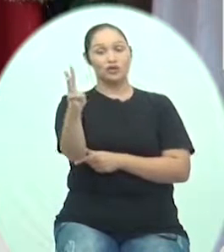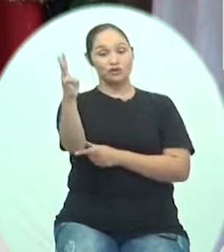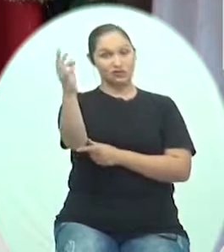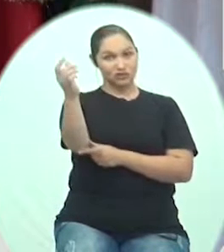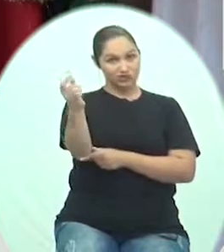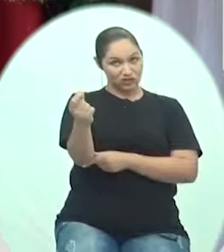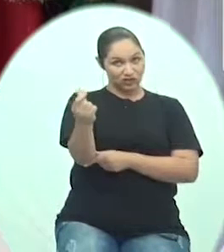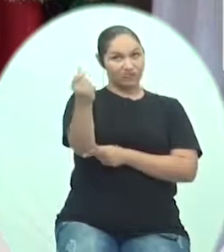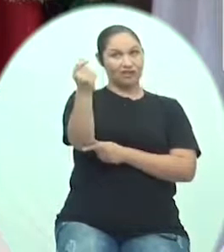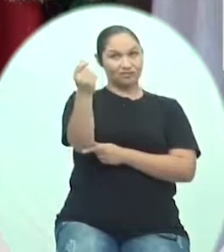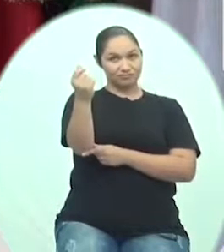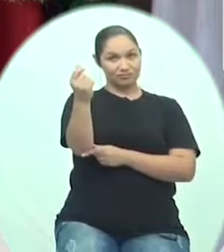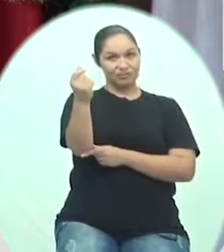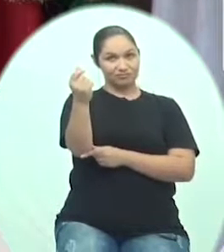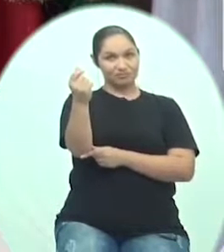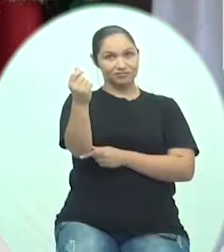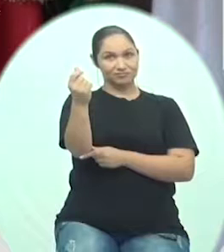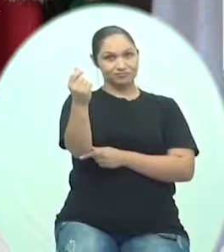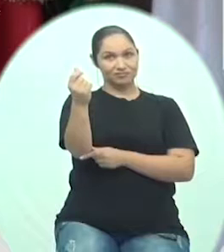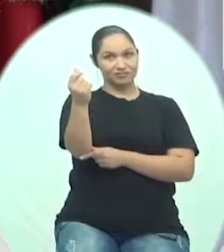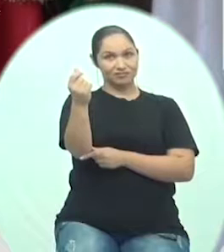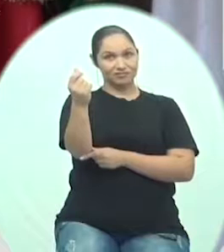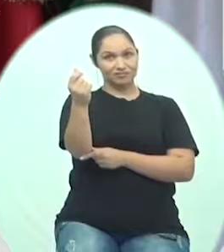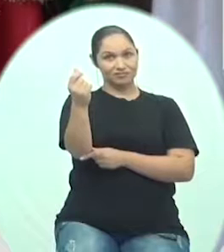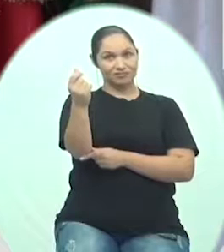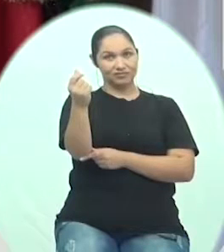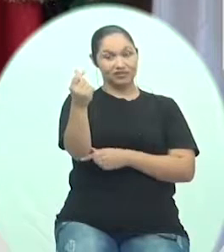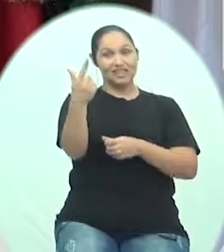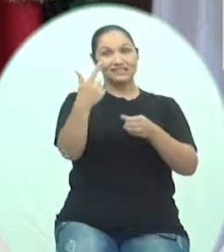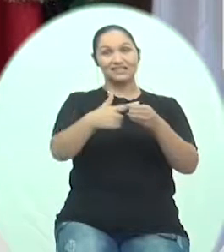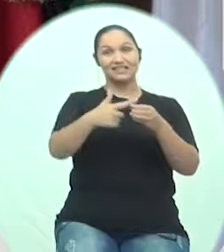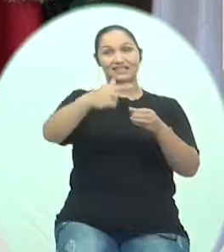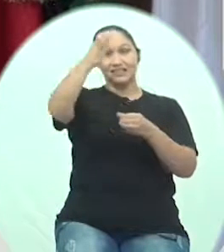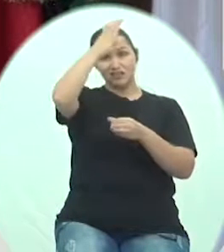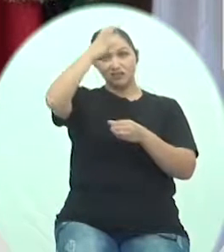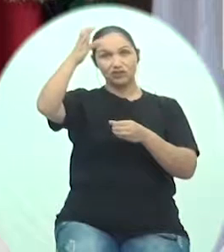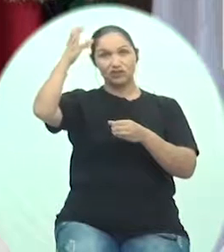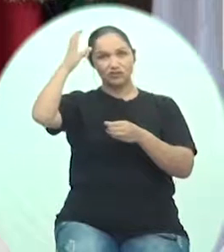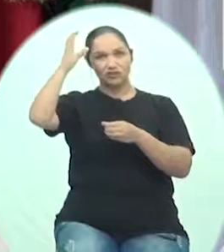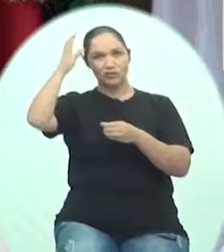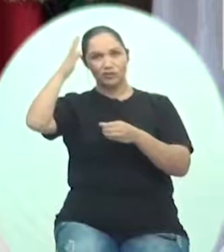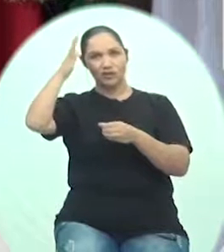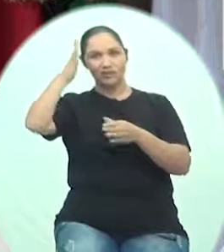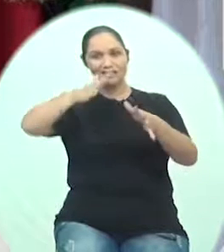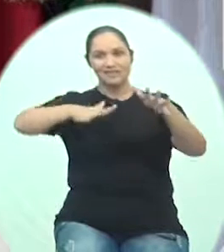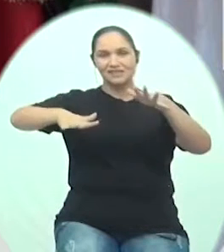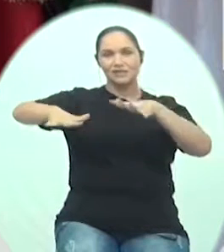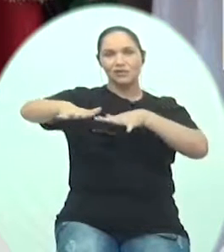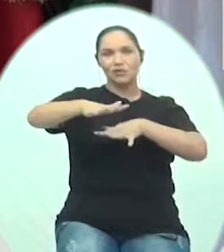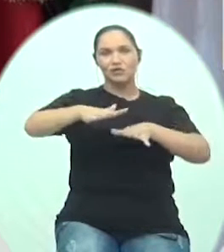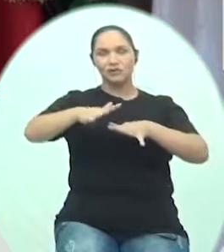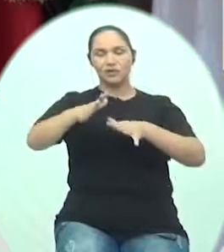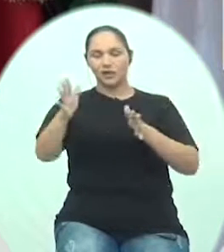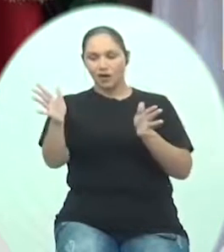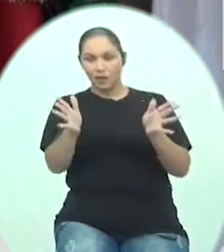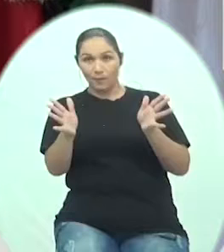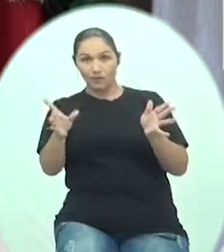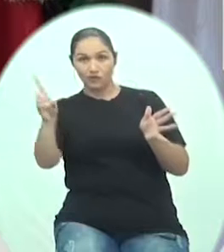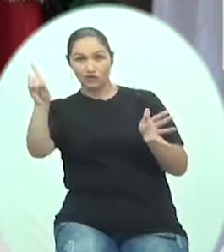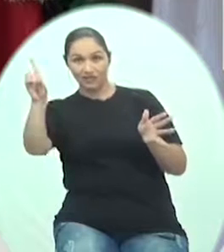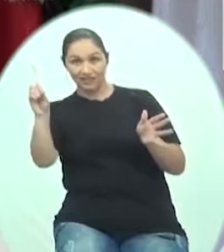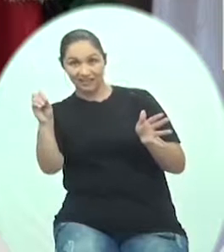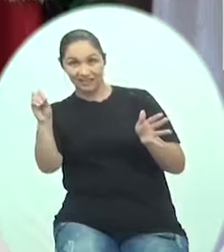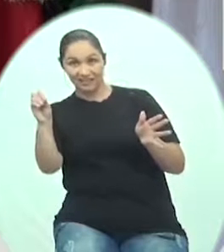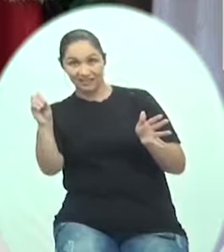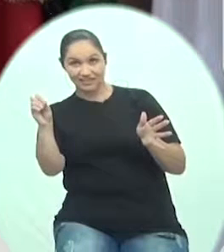dessa competição que tá ocorrendo nesse período de 10 a 16 De fevereiro registre-se